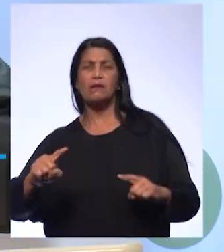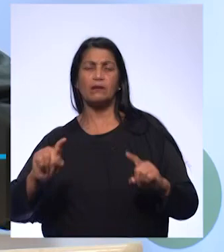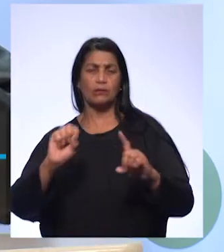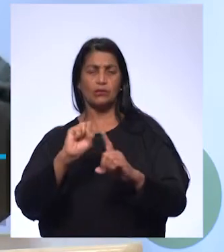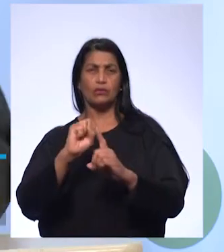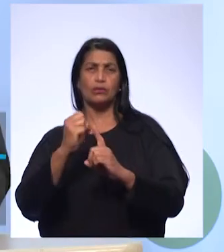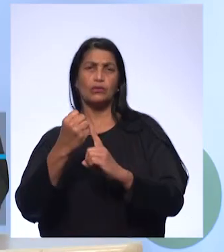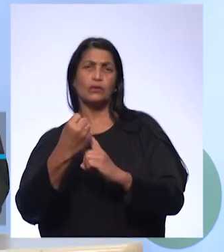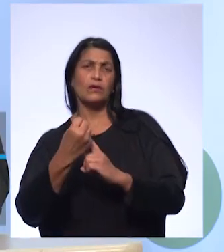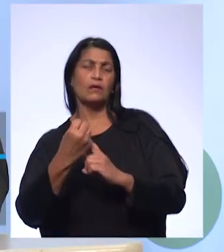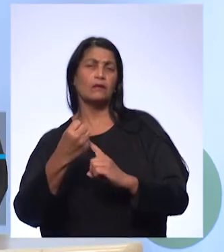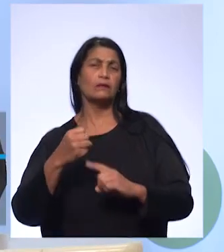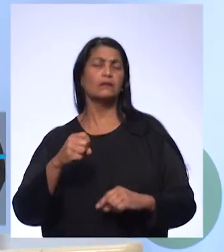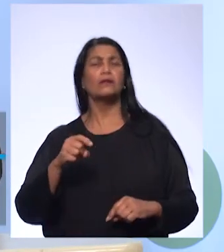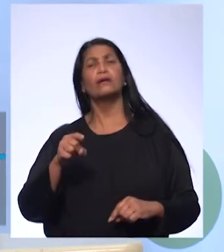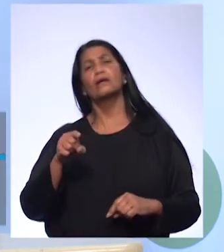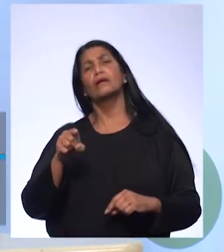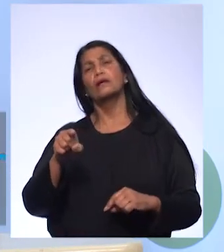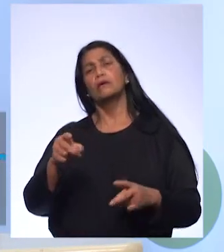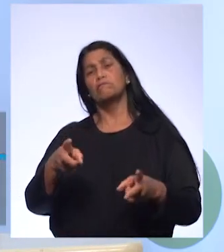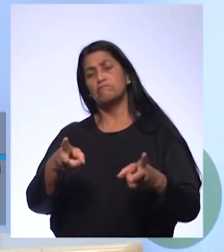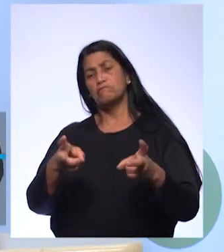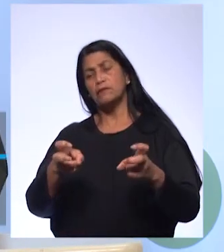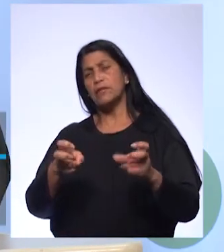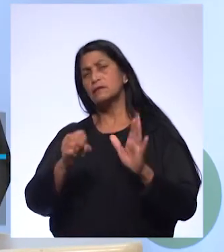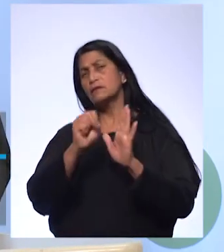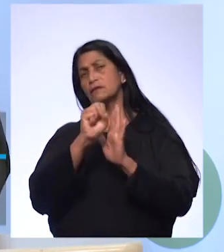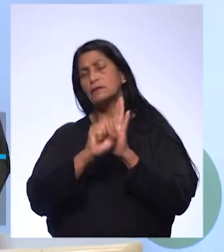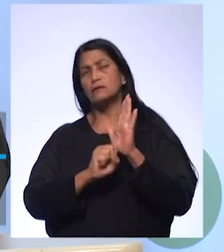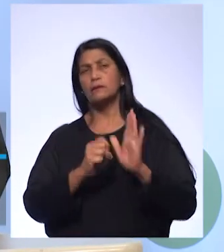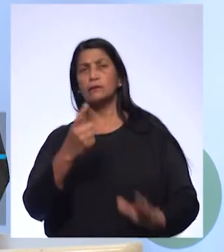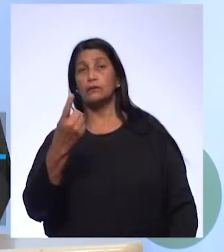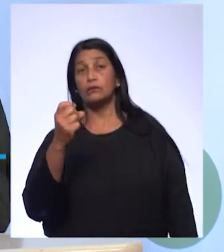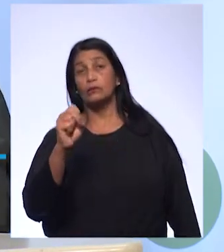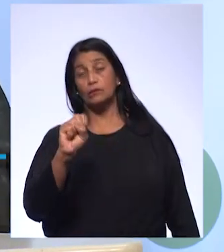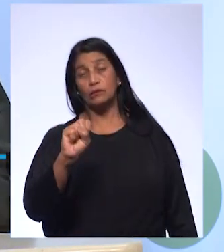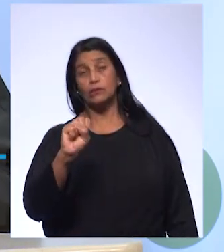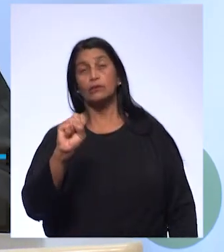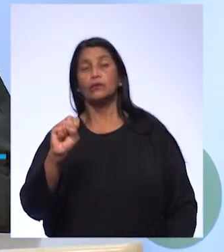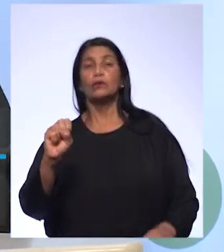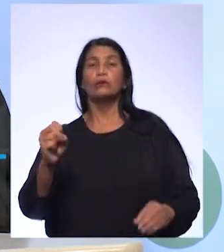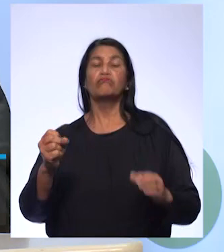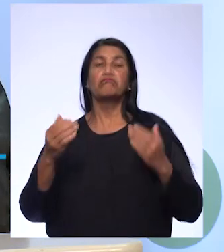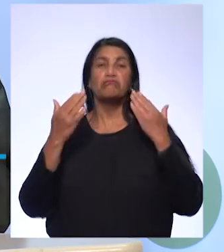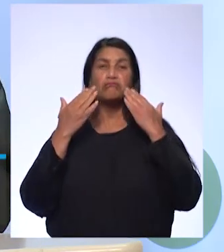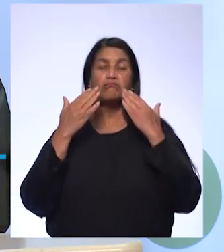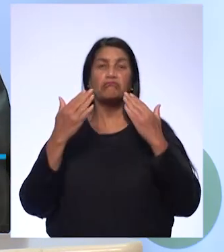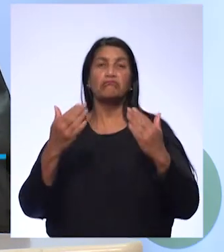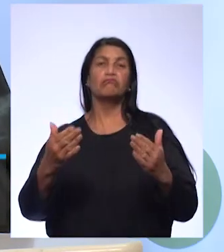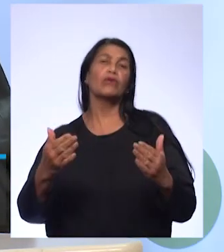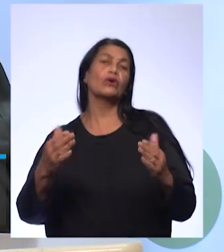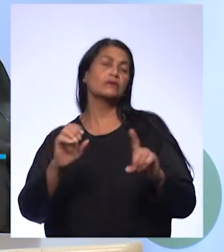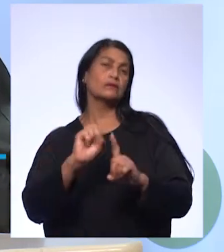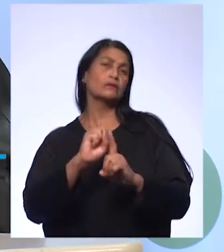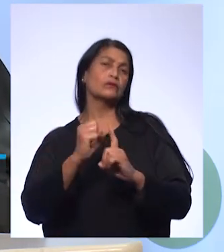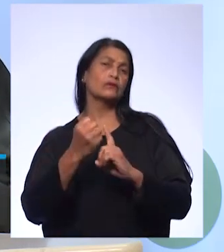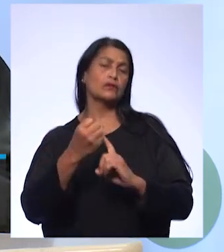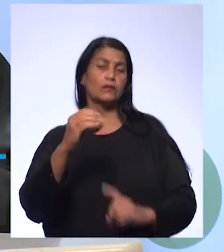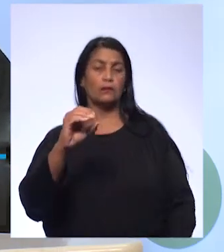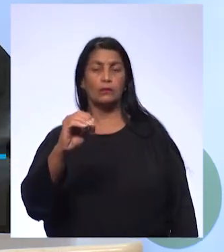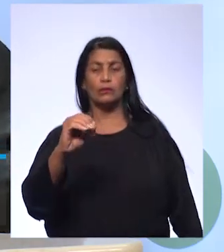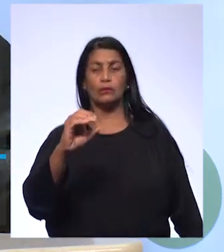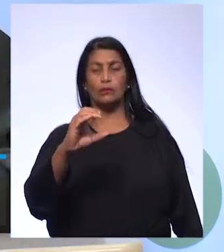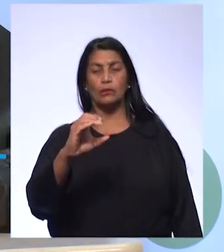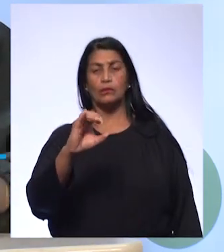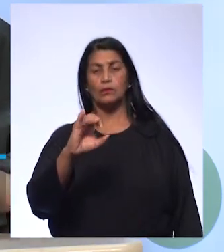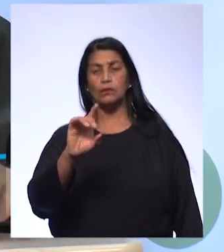social, e aí você vem entrando no século XVIII, que o contrato social, e aí a sociedade ocidental ela vai